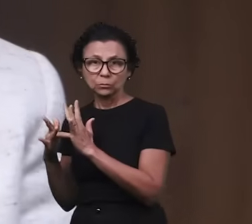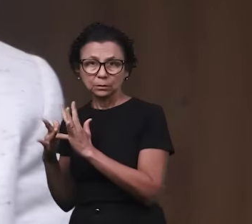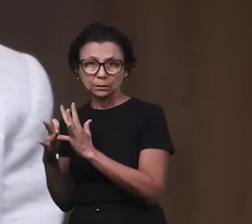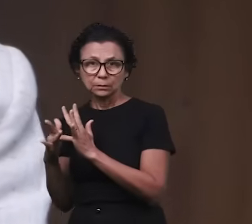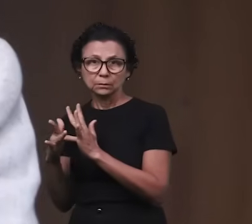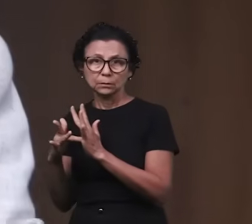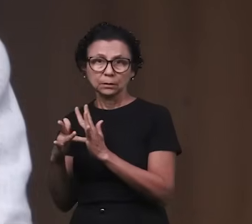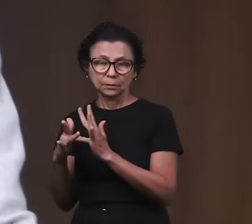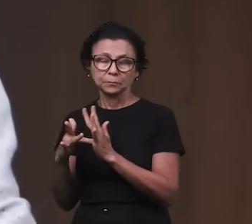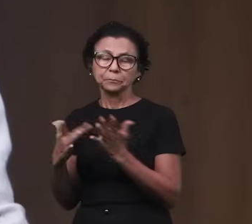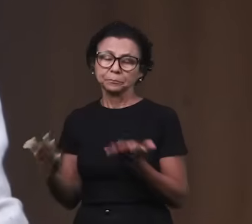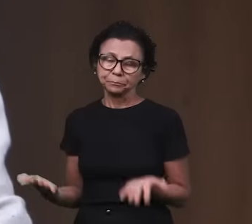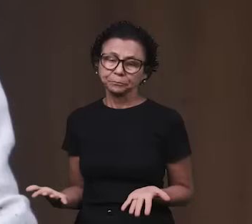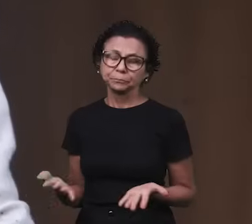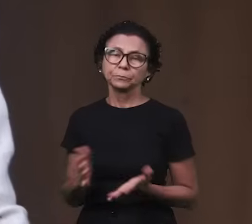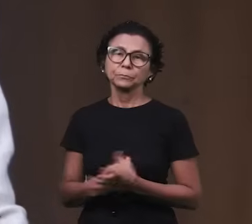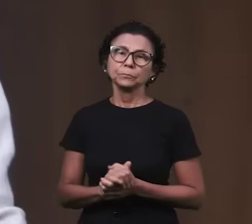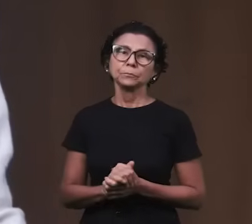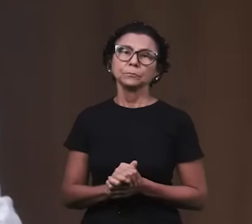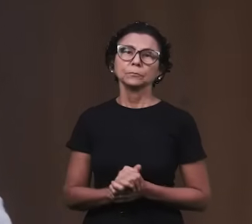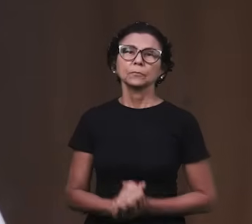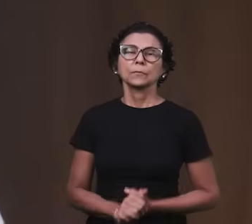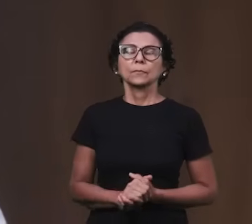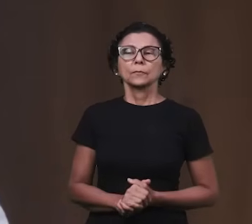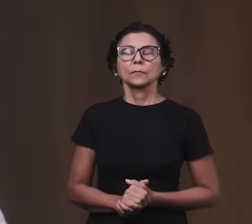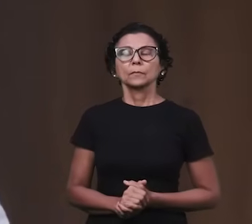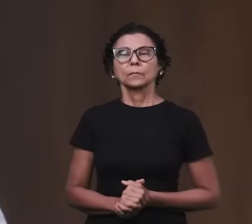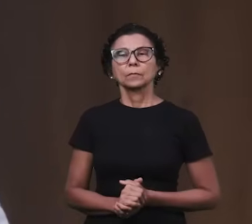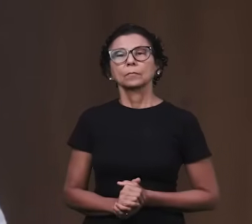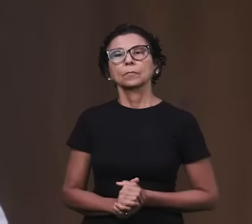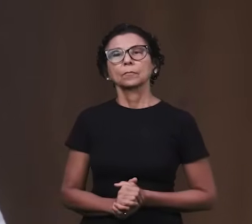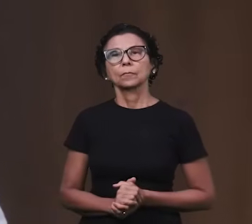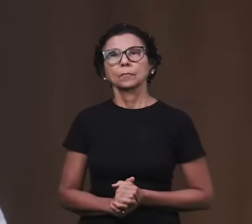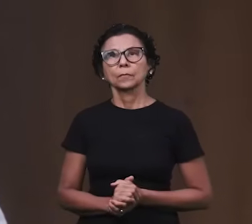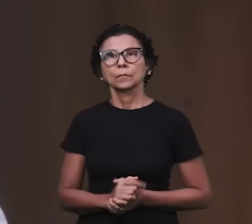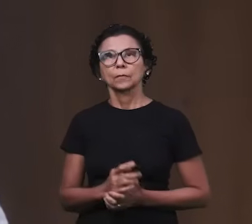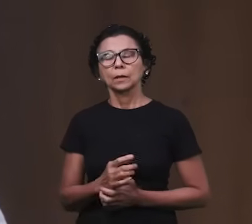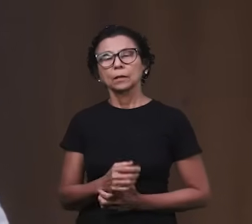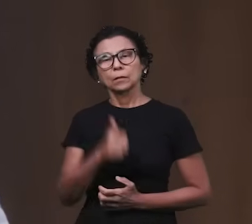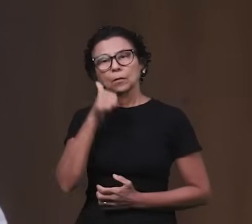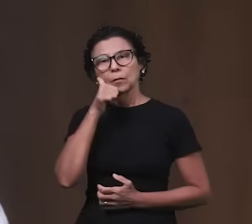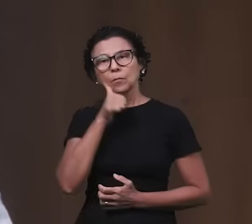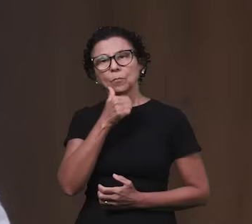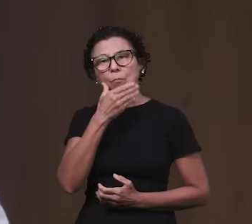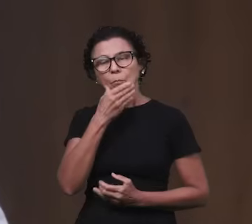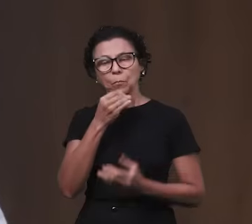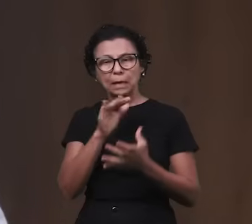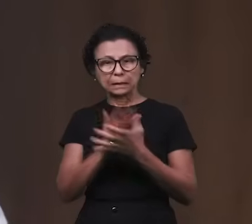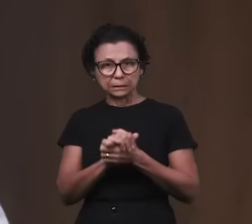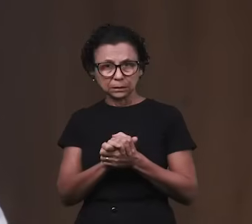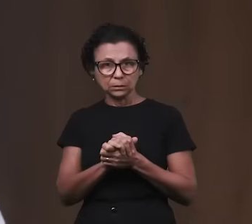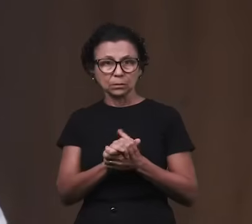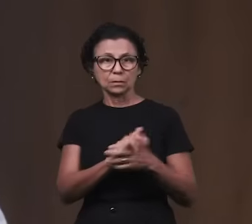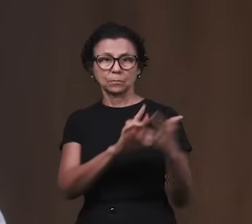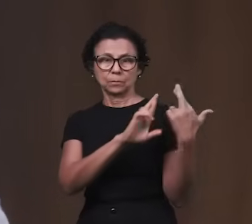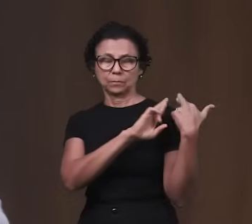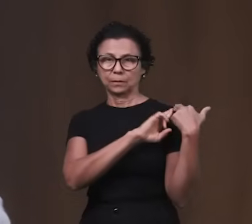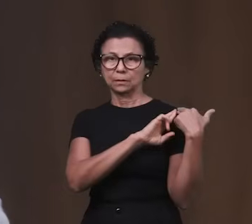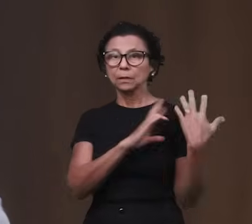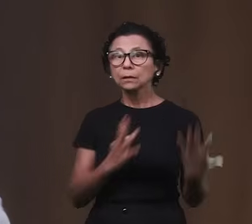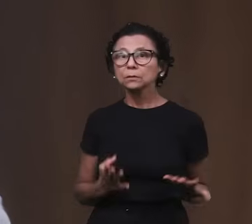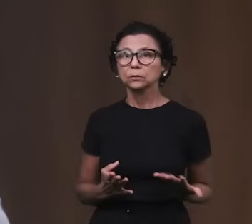bem a nossa responsabilidade como casal, como esposa e esposa, diante do Senhor, diante de uma